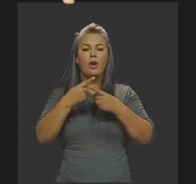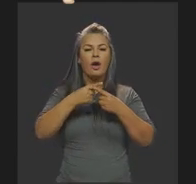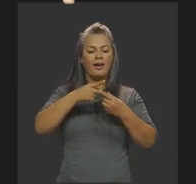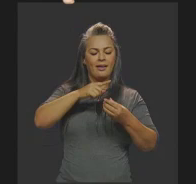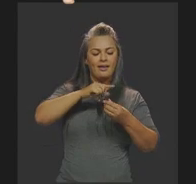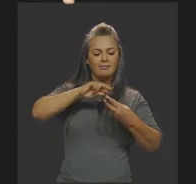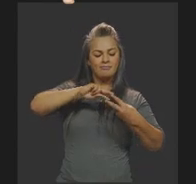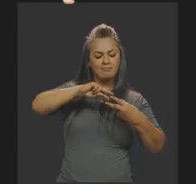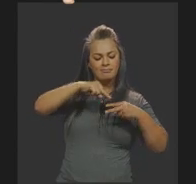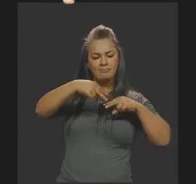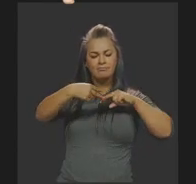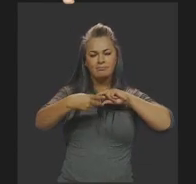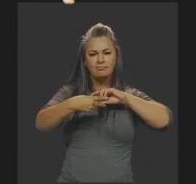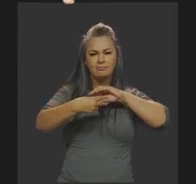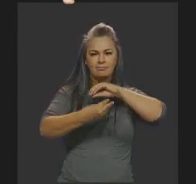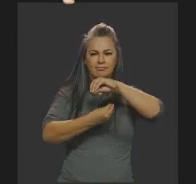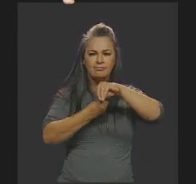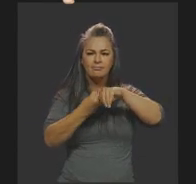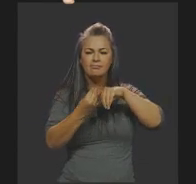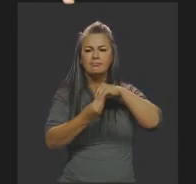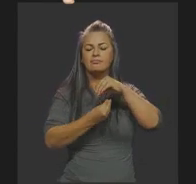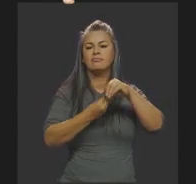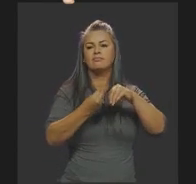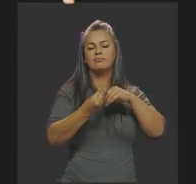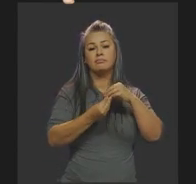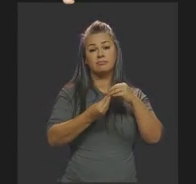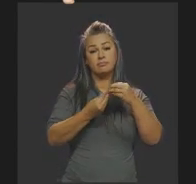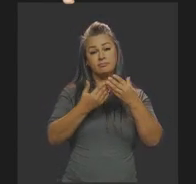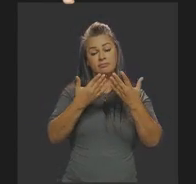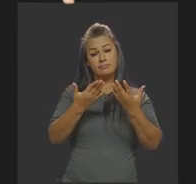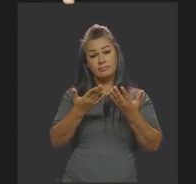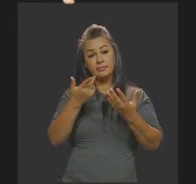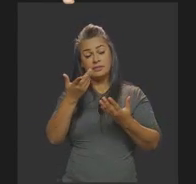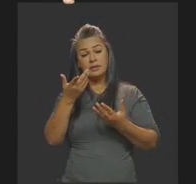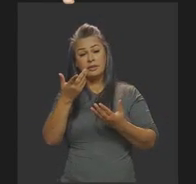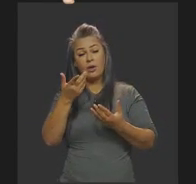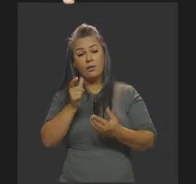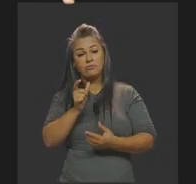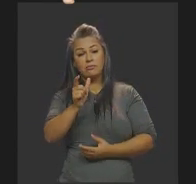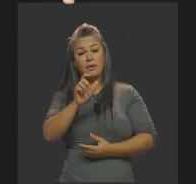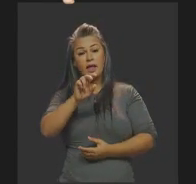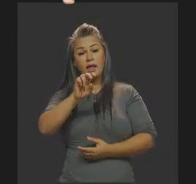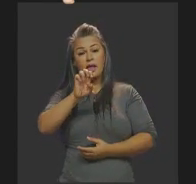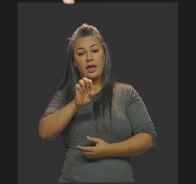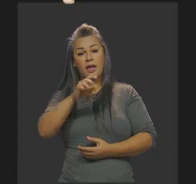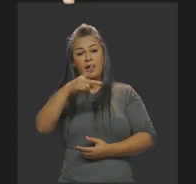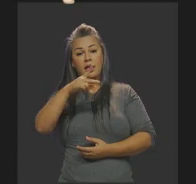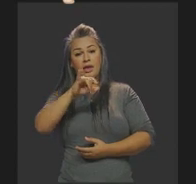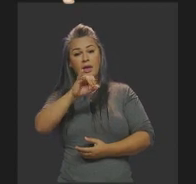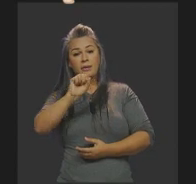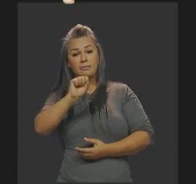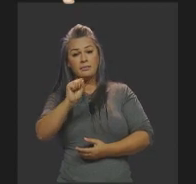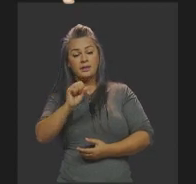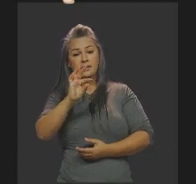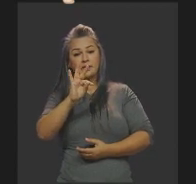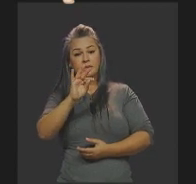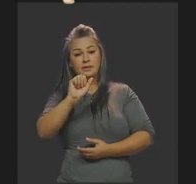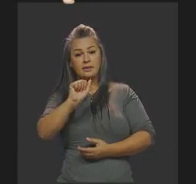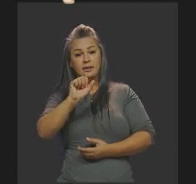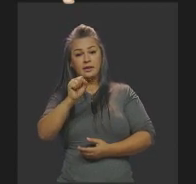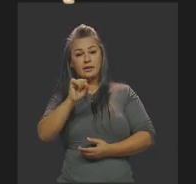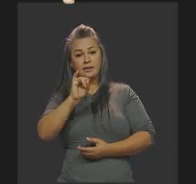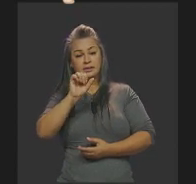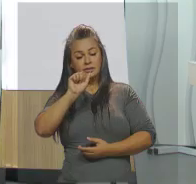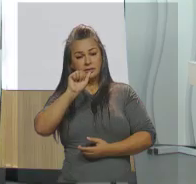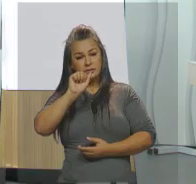e as informações para a gente saber. Na epistasia dominante, vai ser o contrário. Em vez de ser um alelo